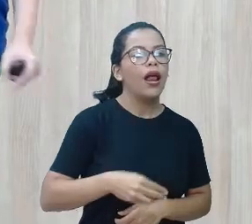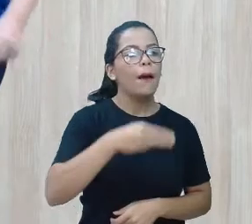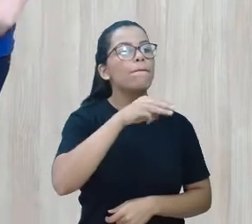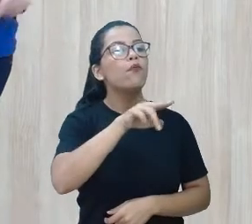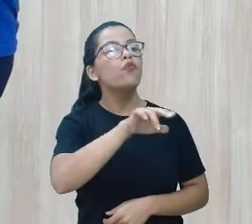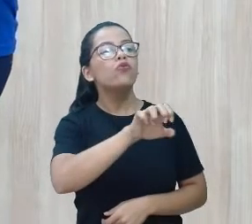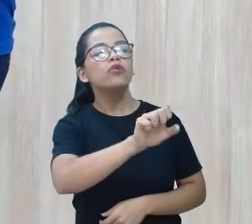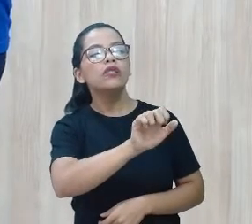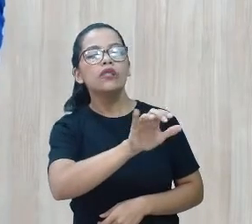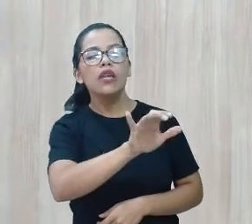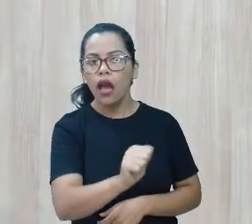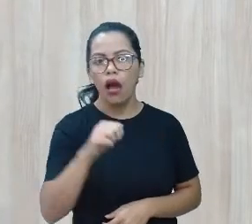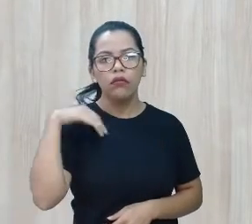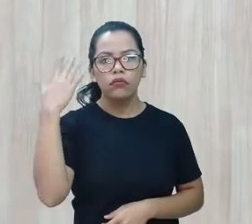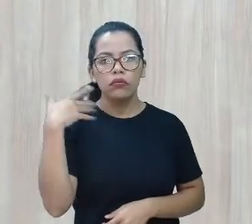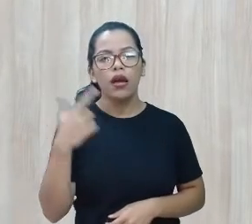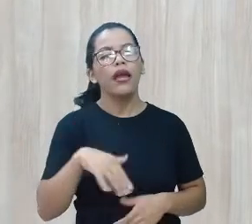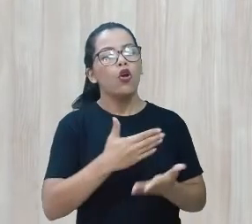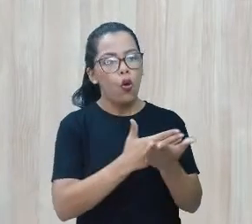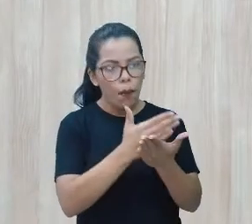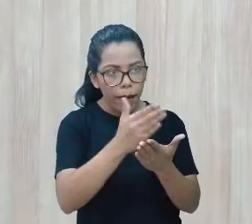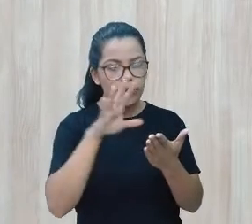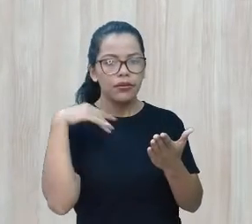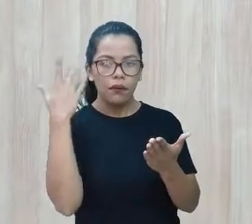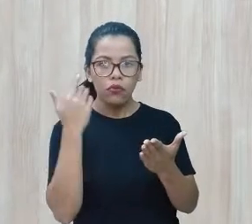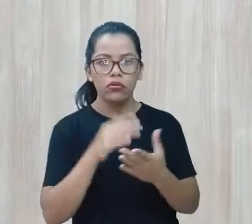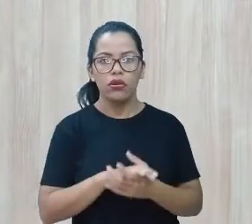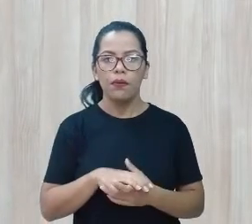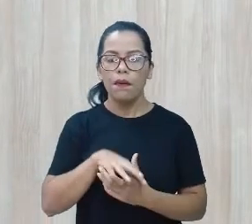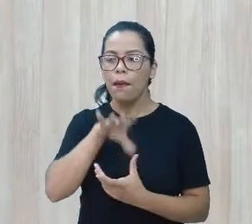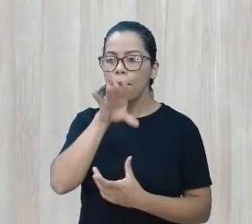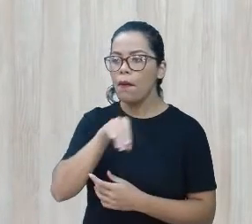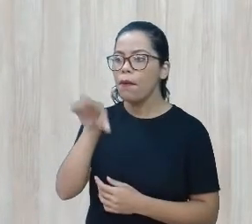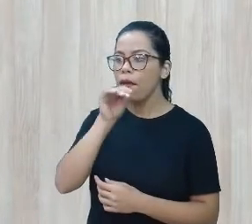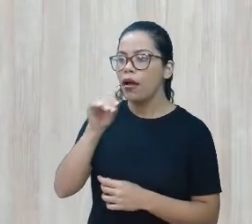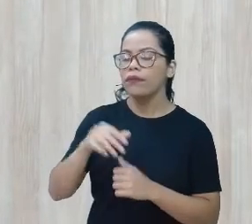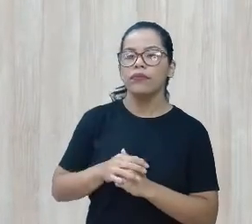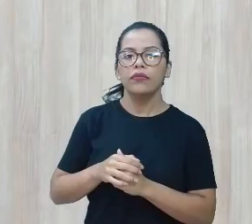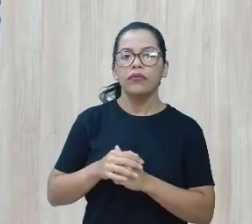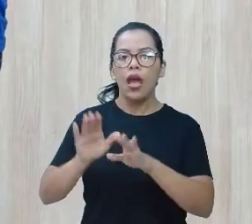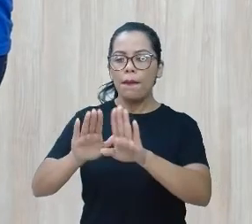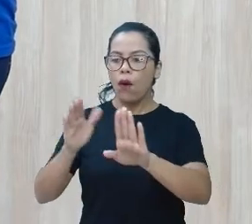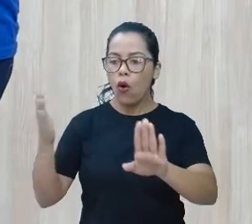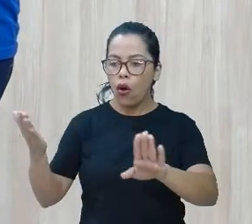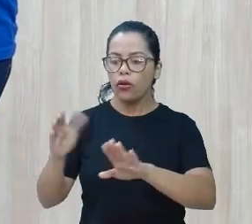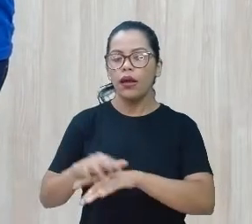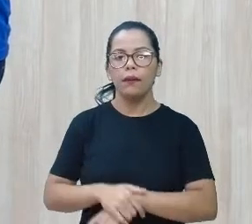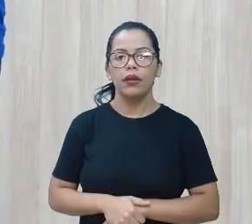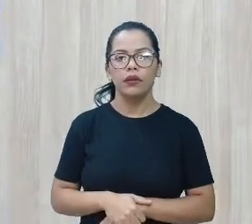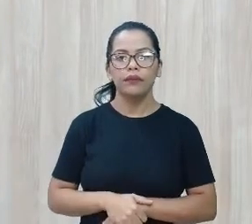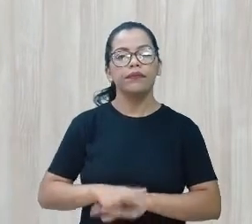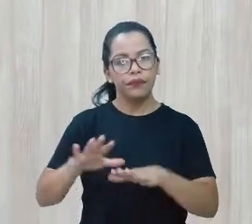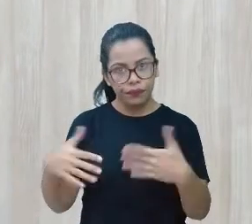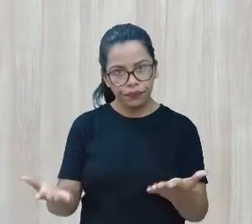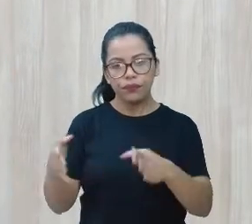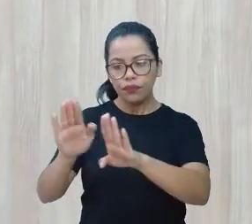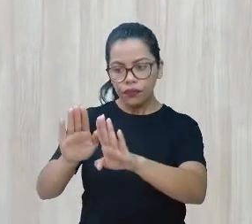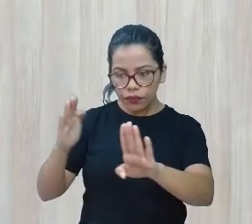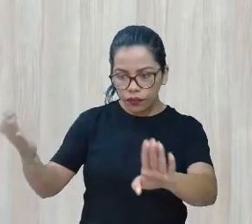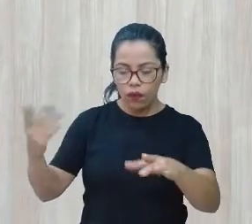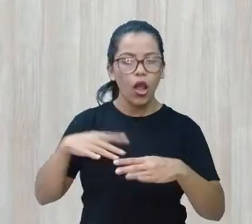ar-condicionado. Então, a gente está começando a delegar as informações do nosso dia a dia, as facilidades, né, em relação a